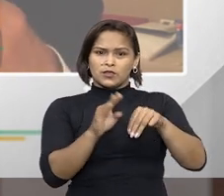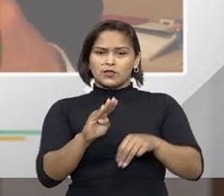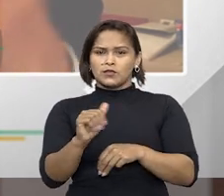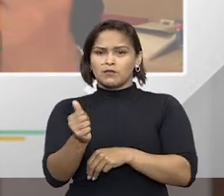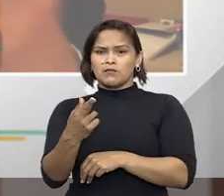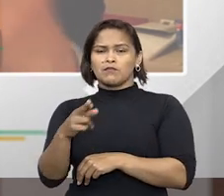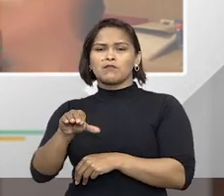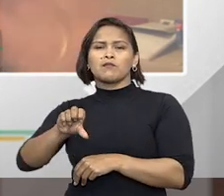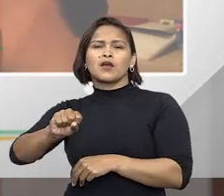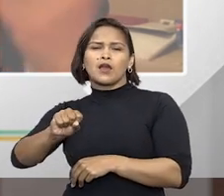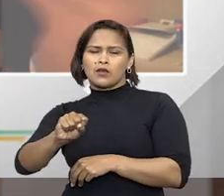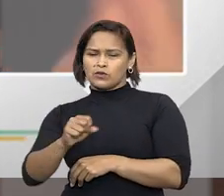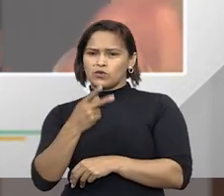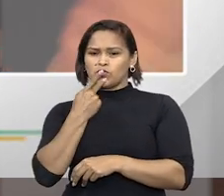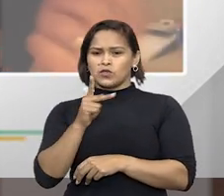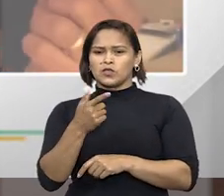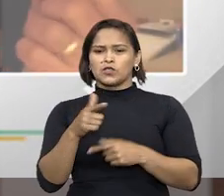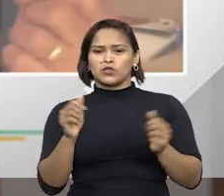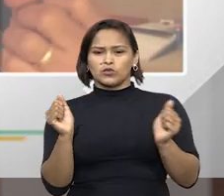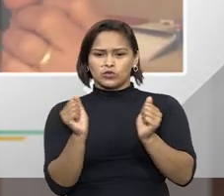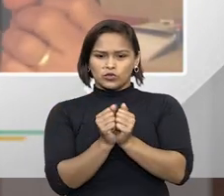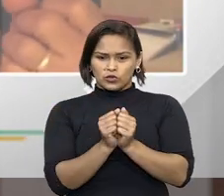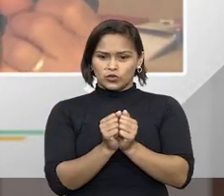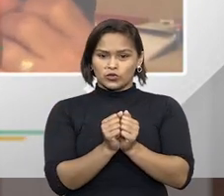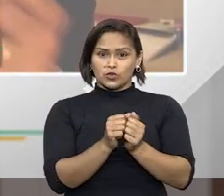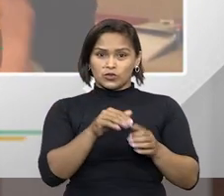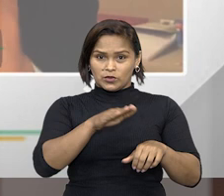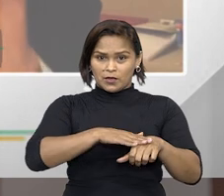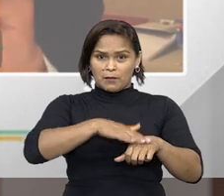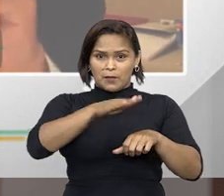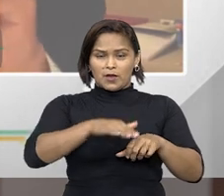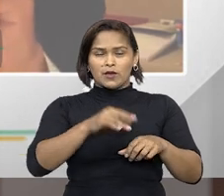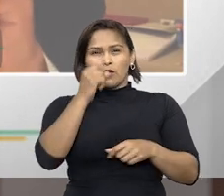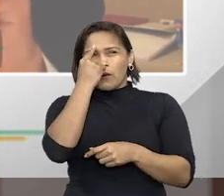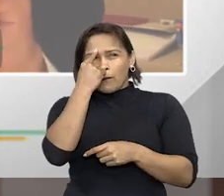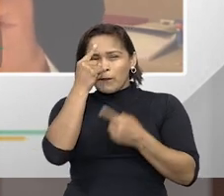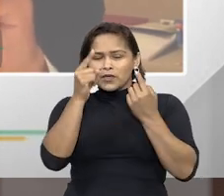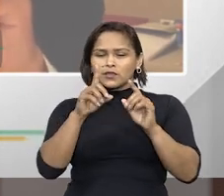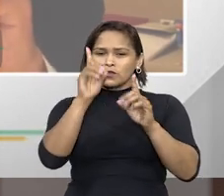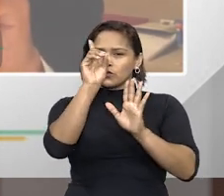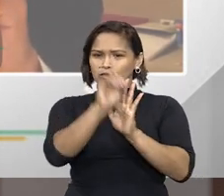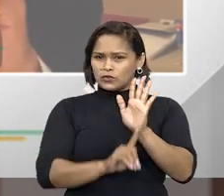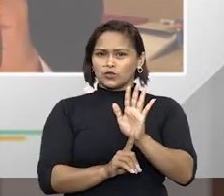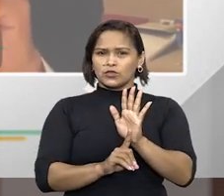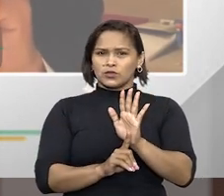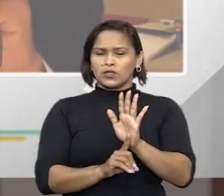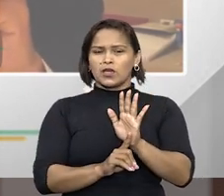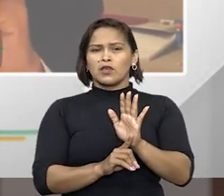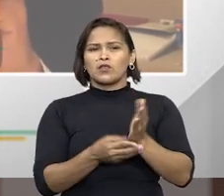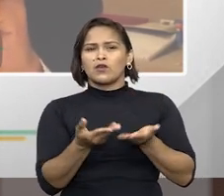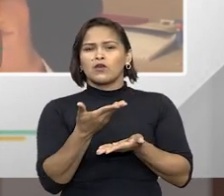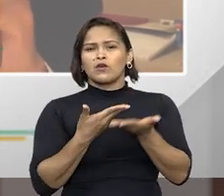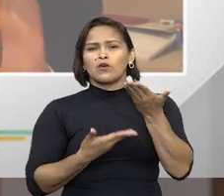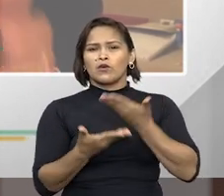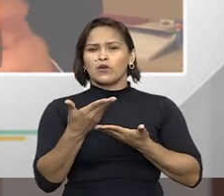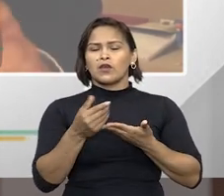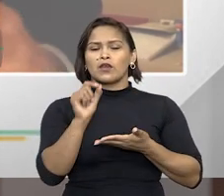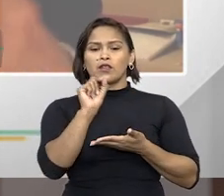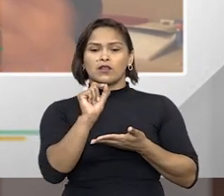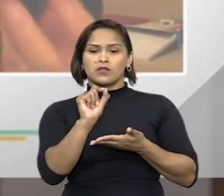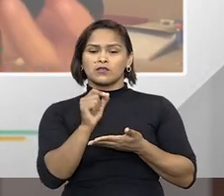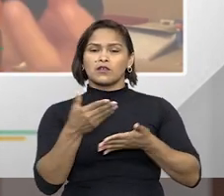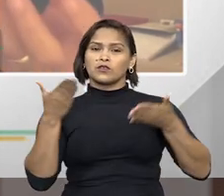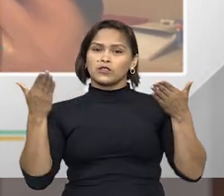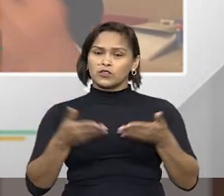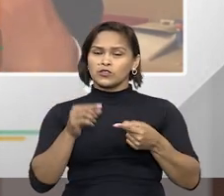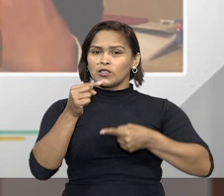nós outros estamos ao lado da maioria dos pensadores do direito, com relação a isso que já se discute,